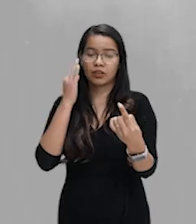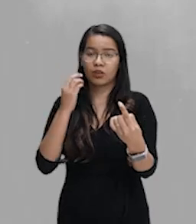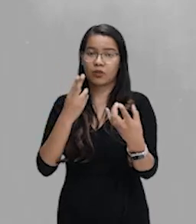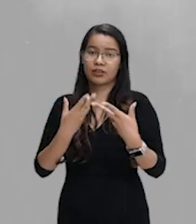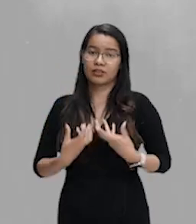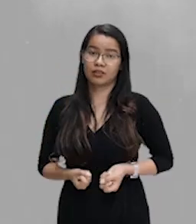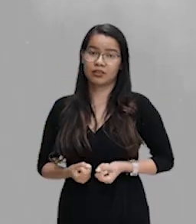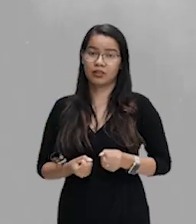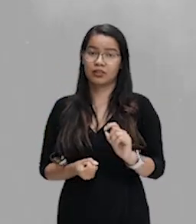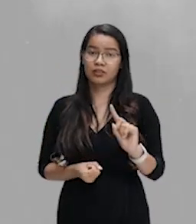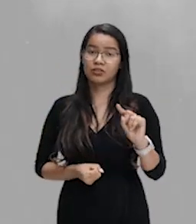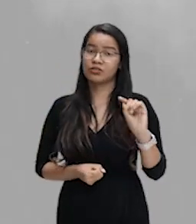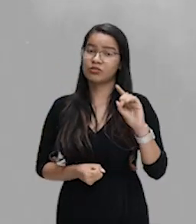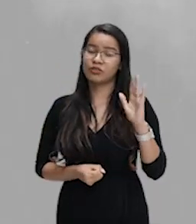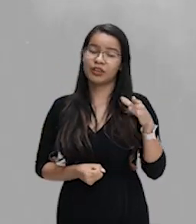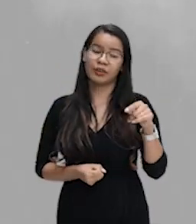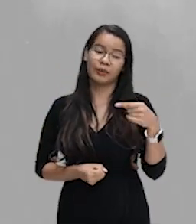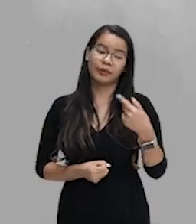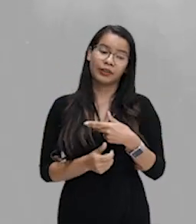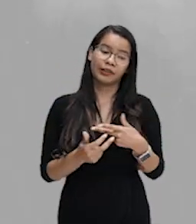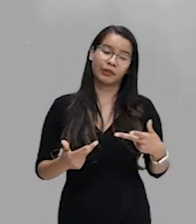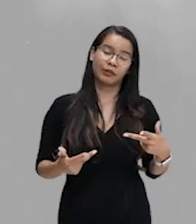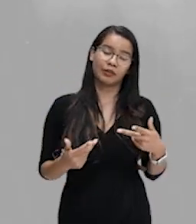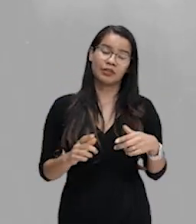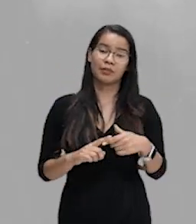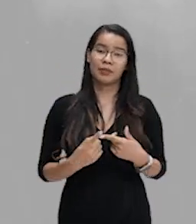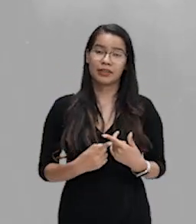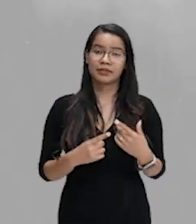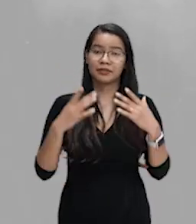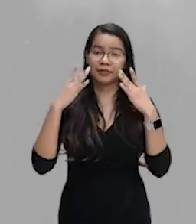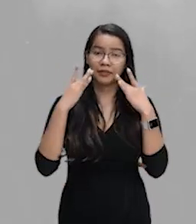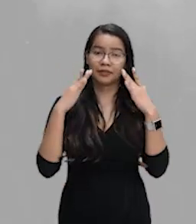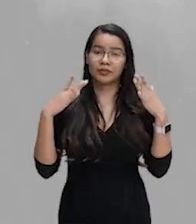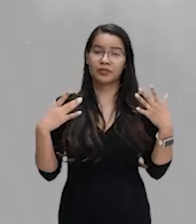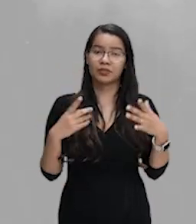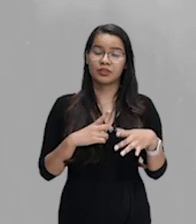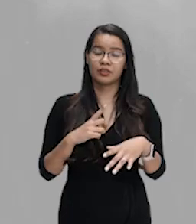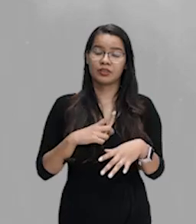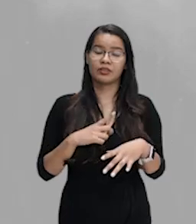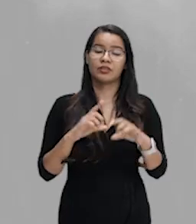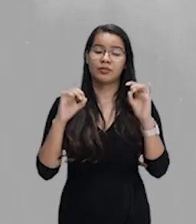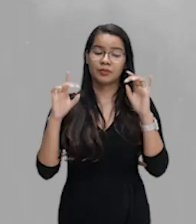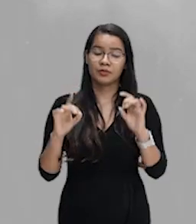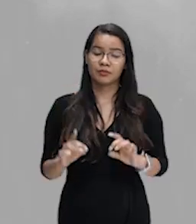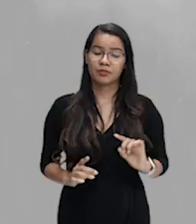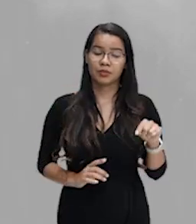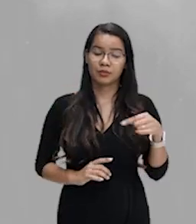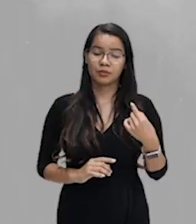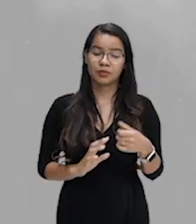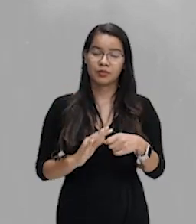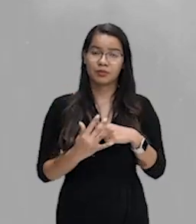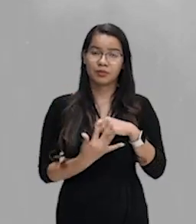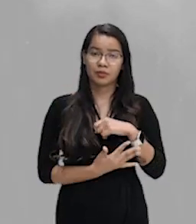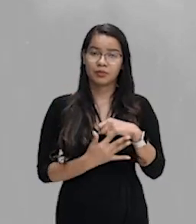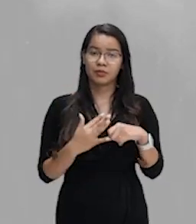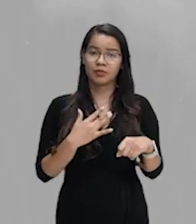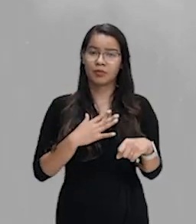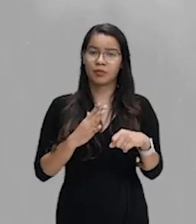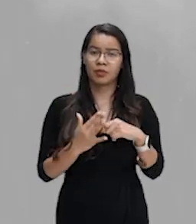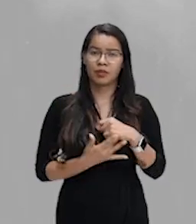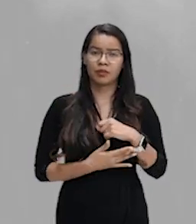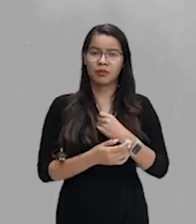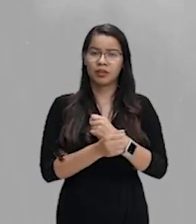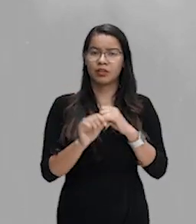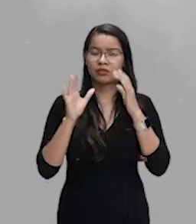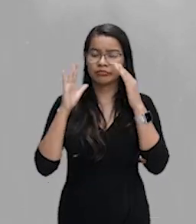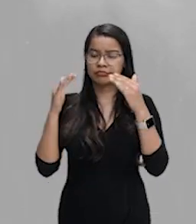aí já é um outro ponto a se tratar. Mas a arte em si, ela tem sido, principalmente depois da pandemia, o maior canal